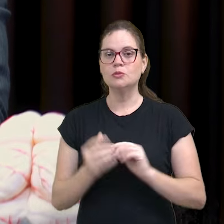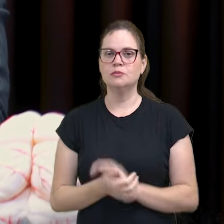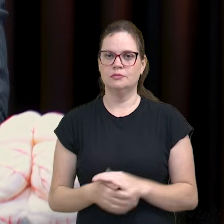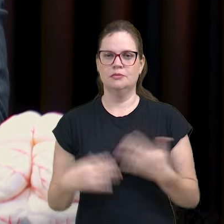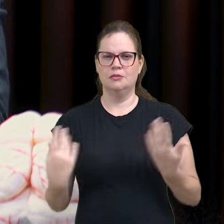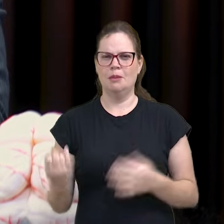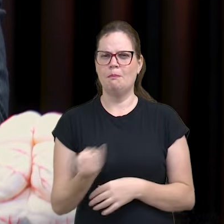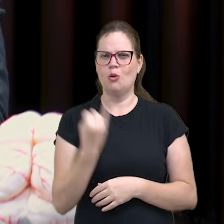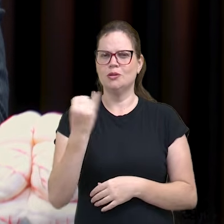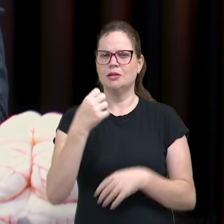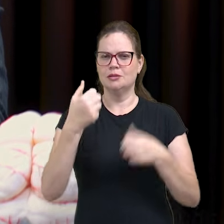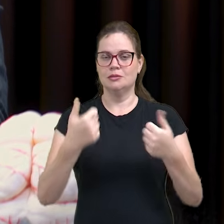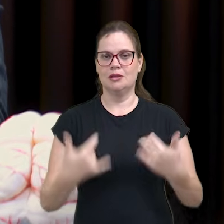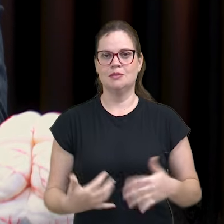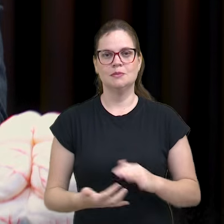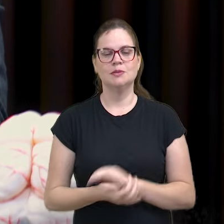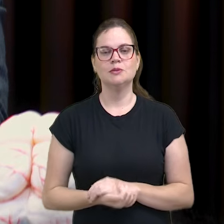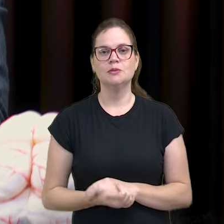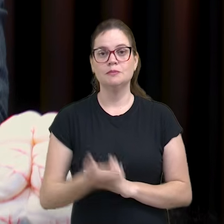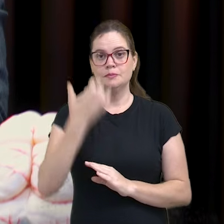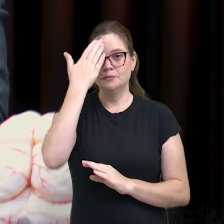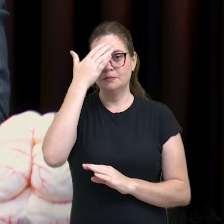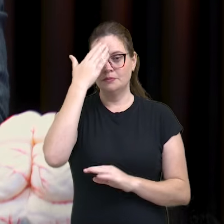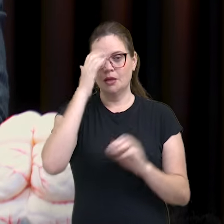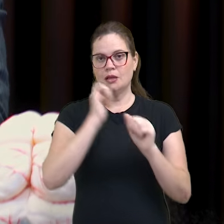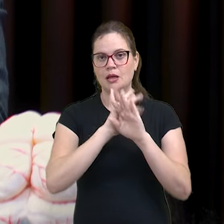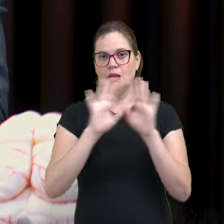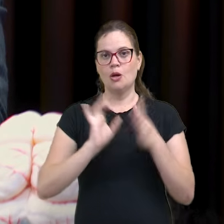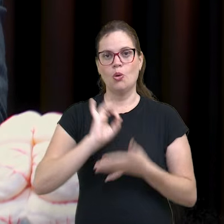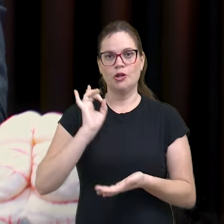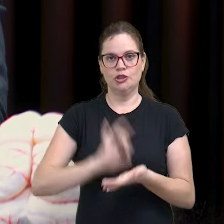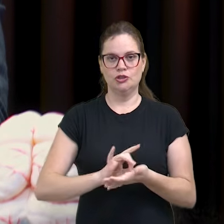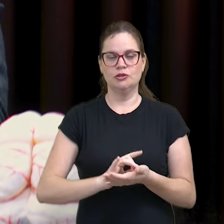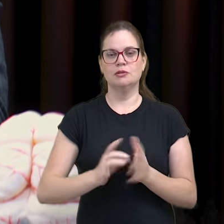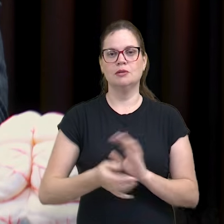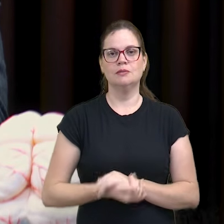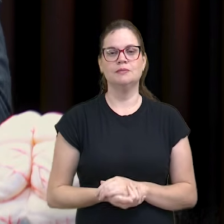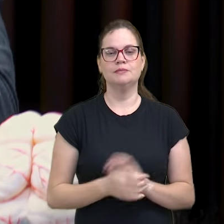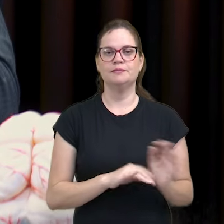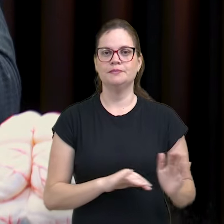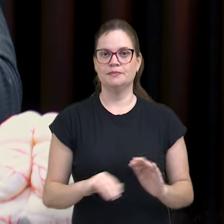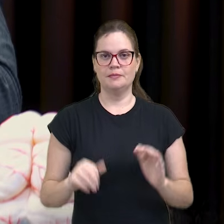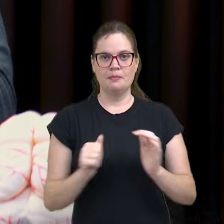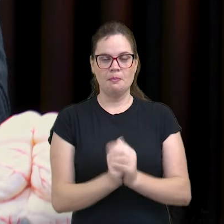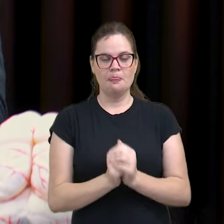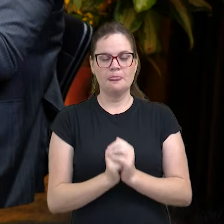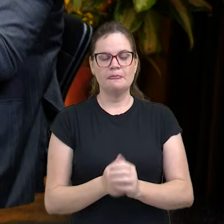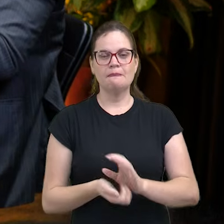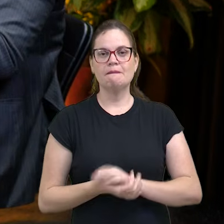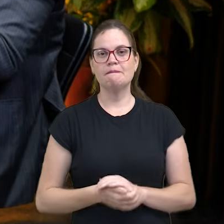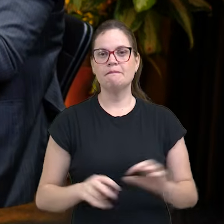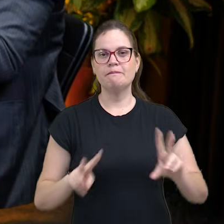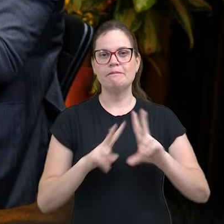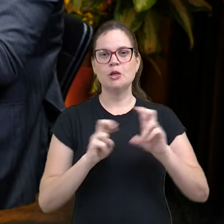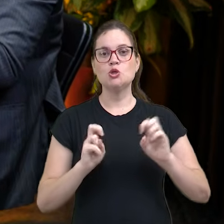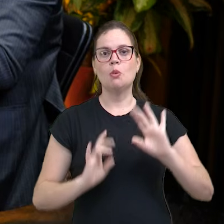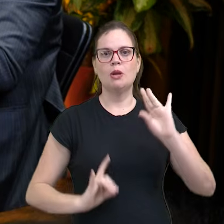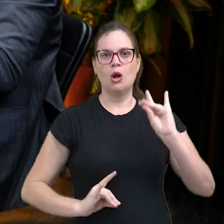e reverenciamos a Ele. Né? Muito, essa nota aqui ela é importante. Entender o original aqui do